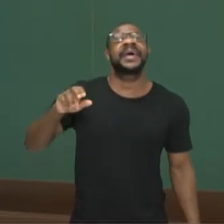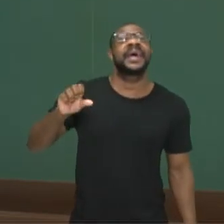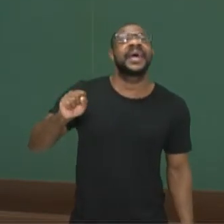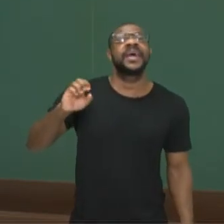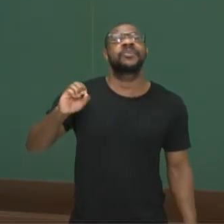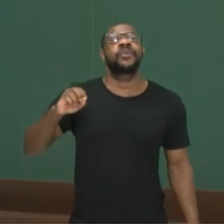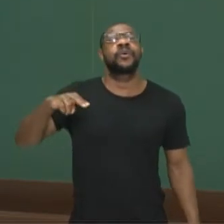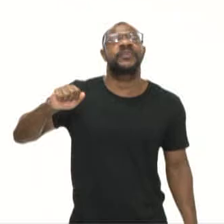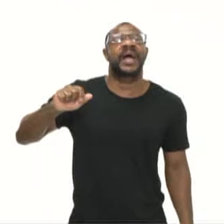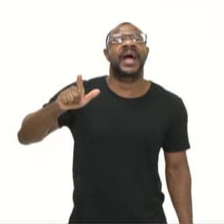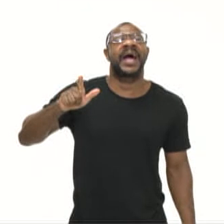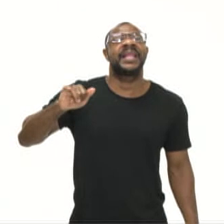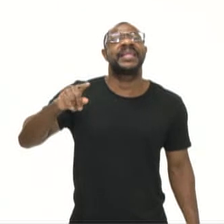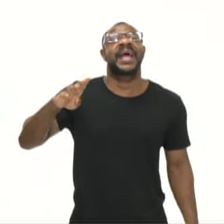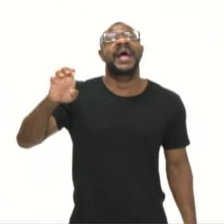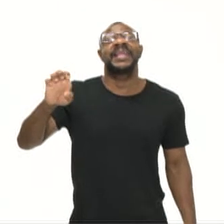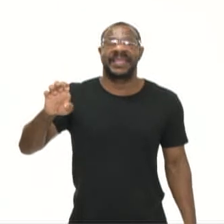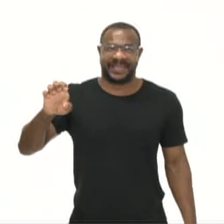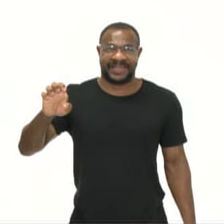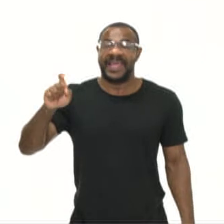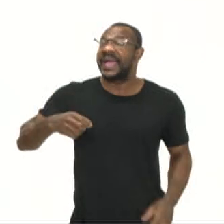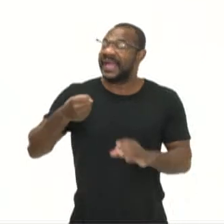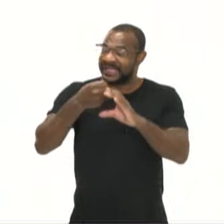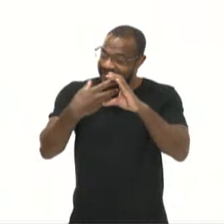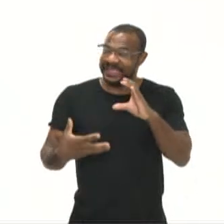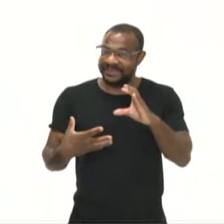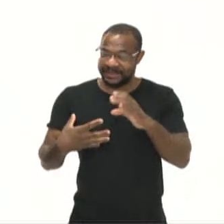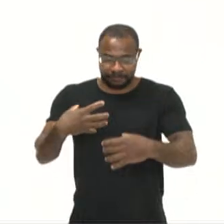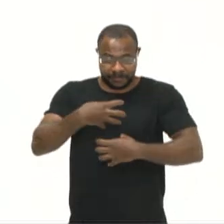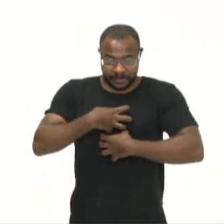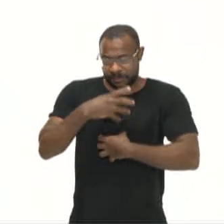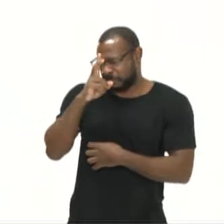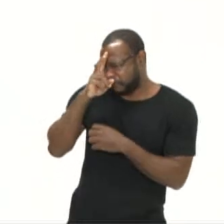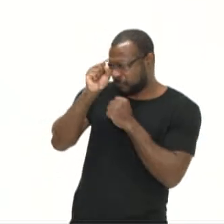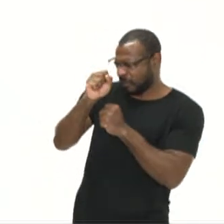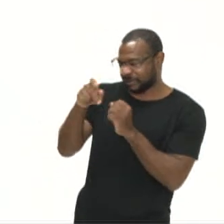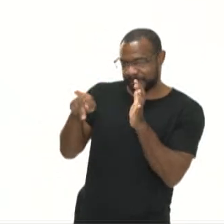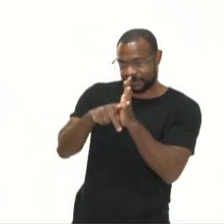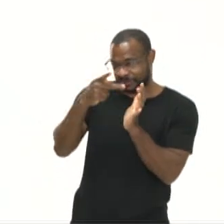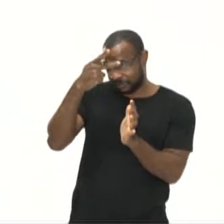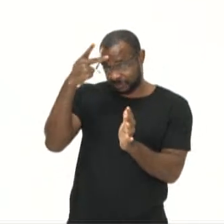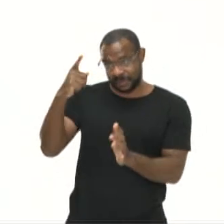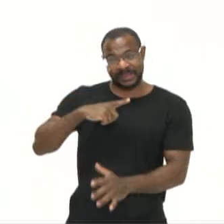personalidade. São características que determinam esses padrões. Assim, trata-se da nossa